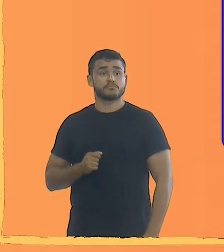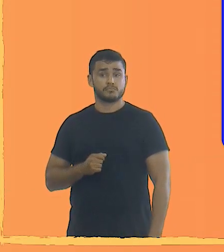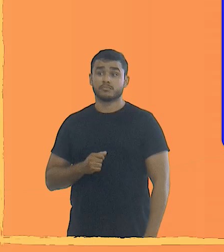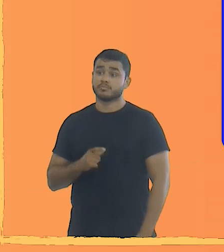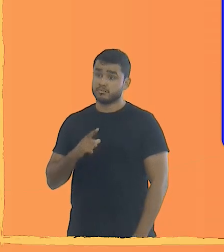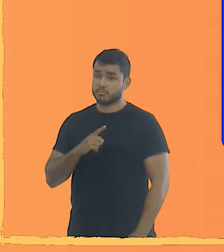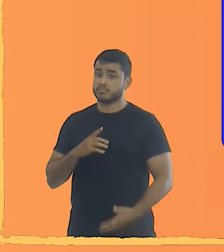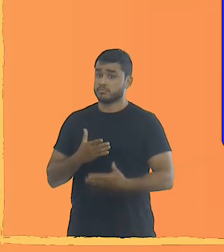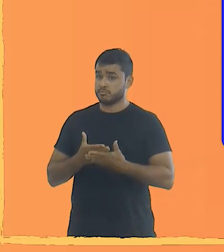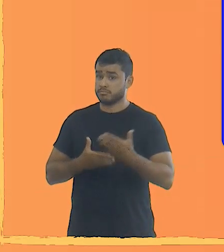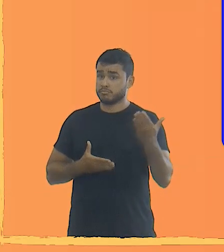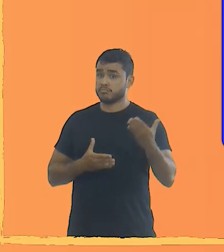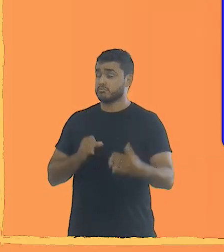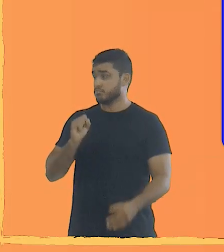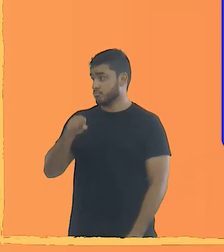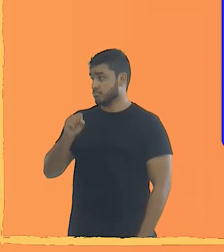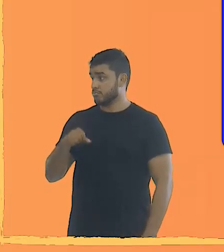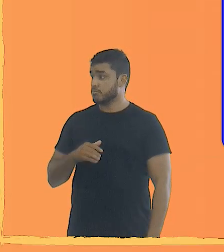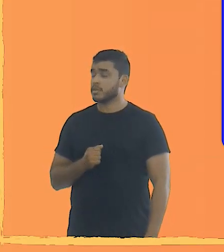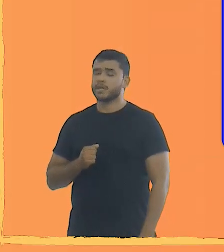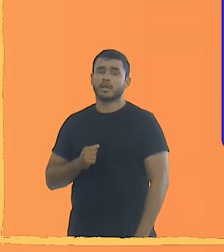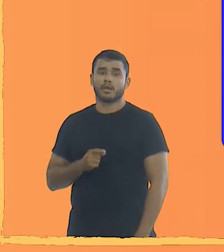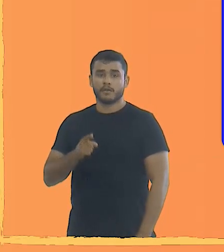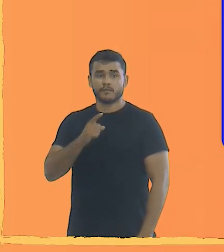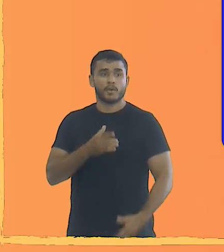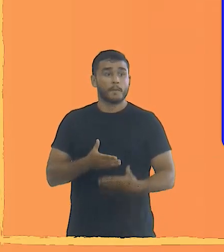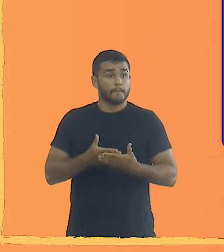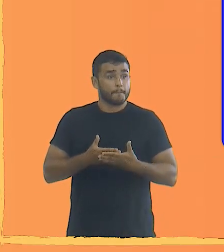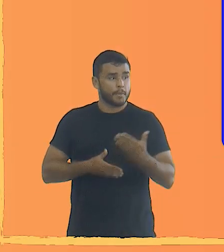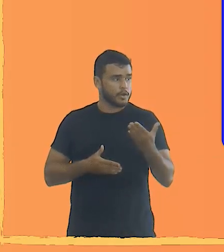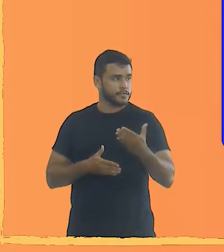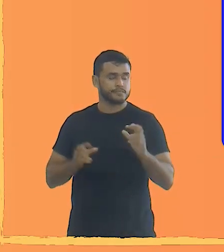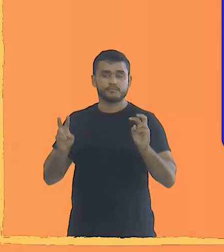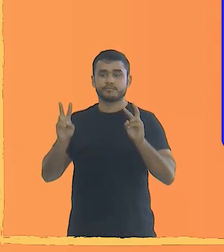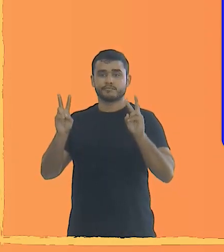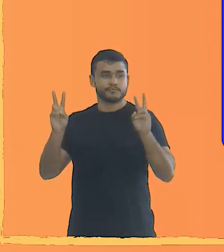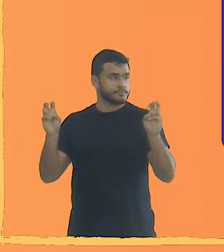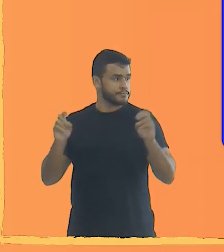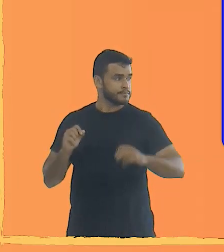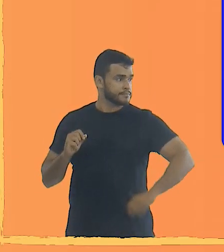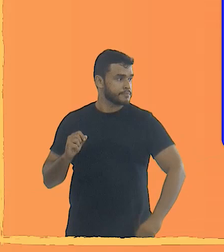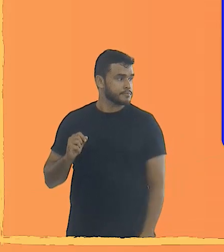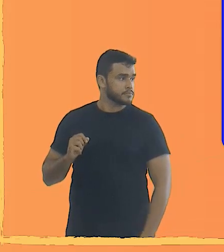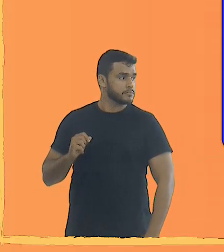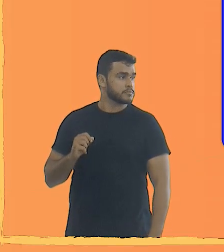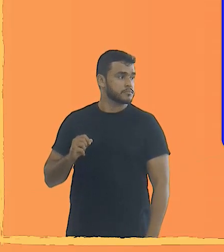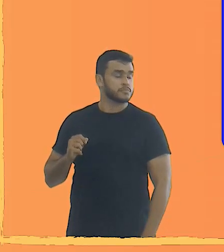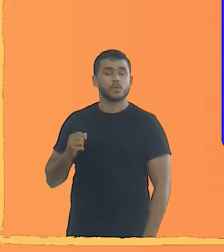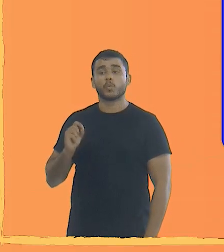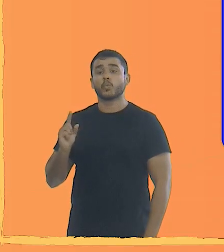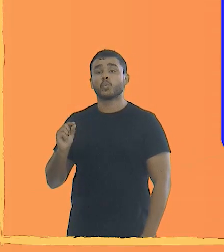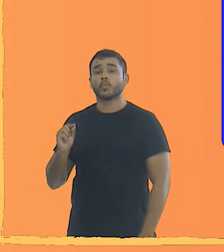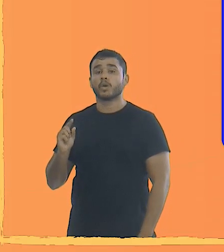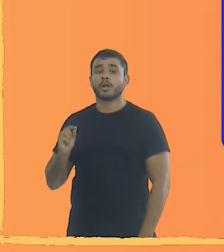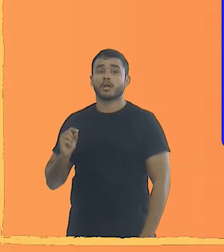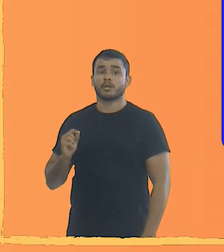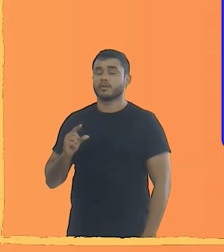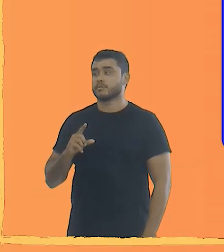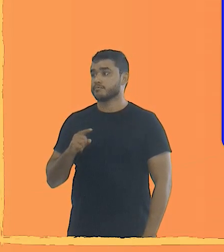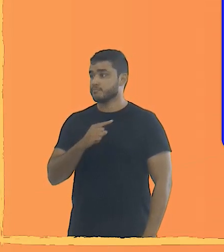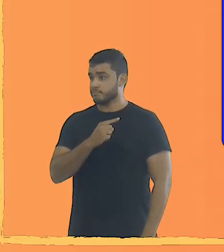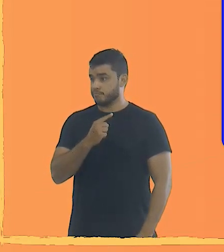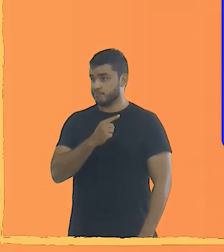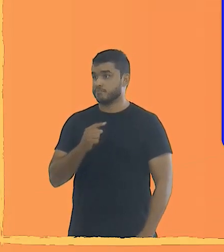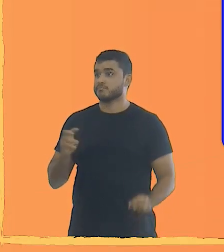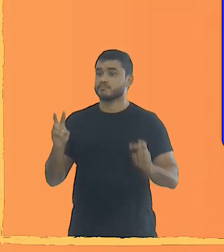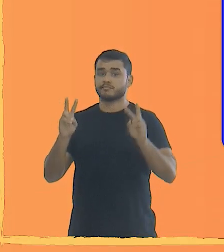do Enem. E eu diria que quase todo ano cai uma questão de análise combinatória em que a resolução sai utilizando essa